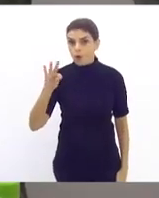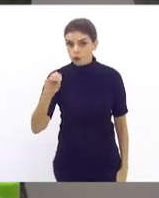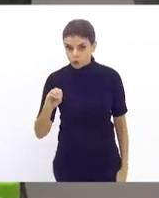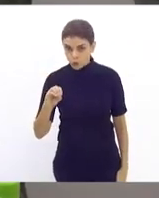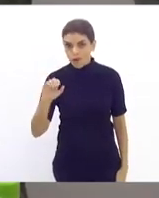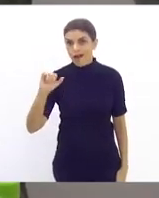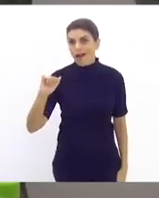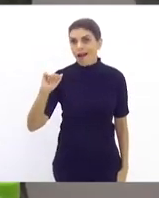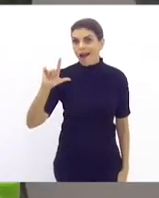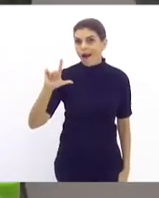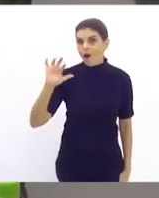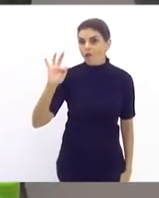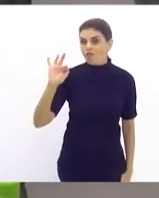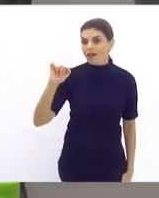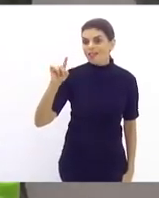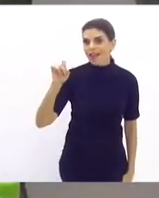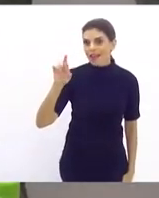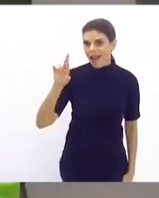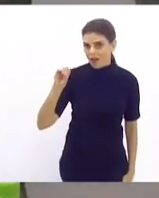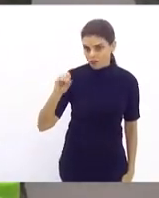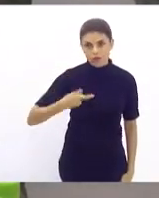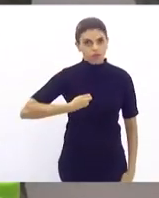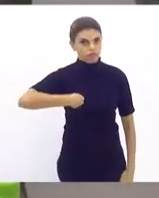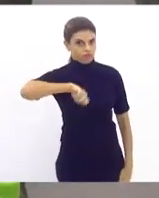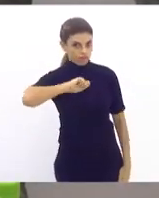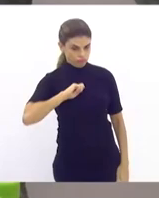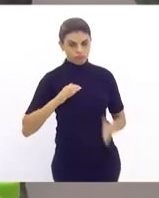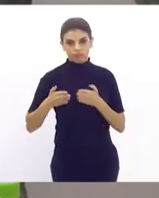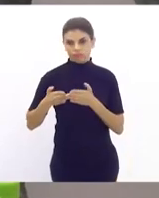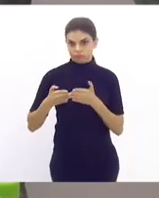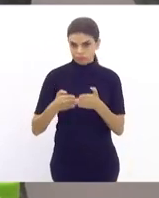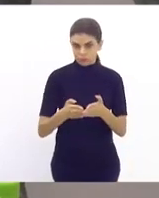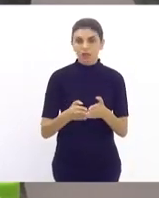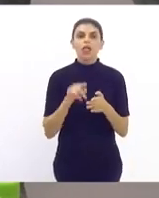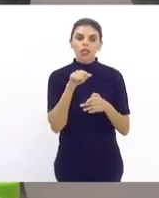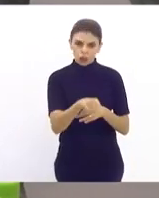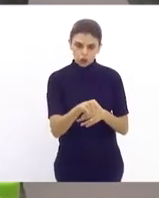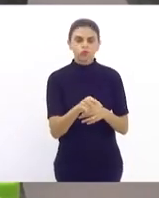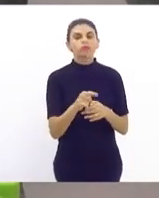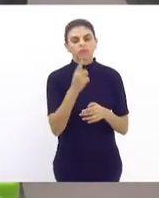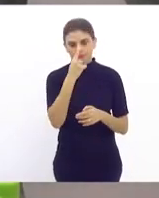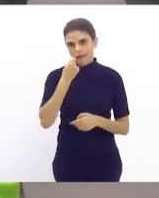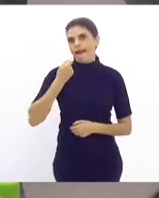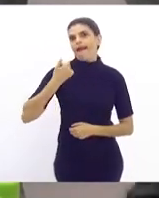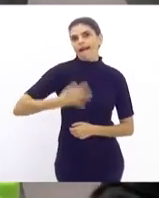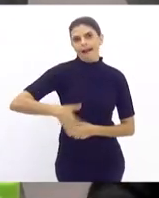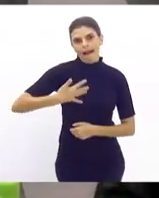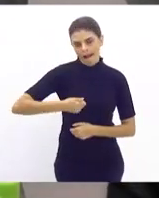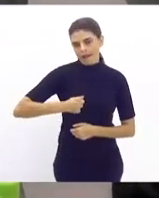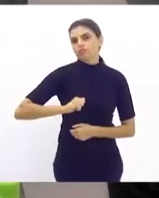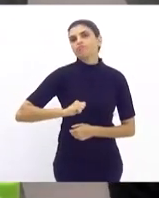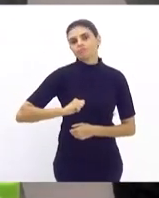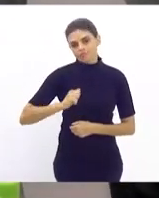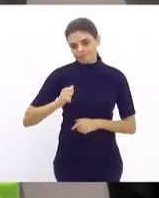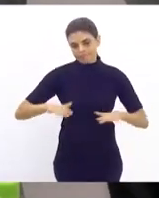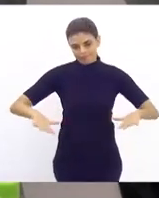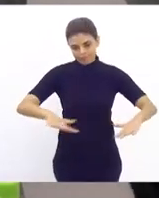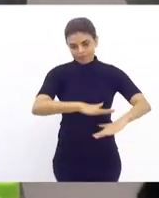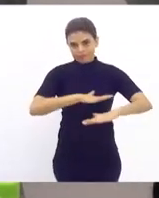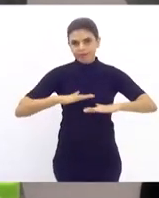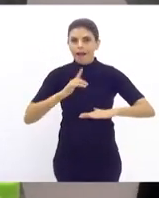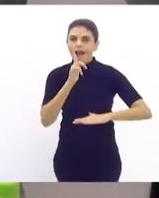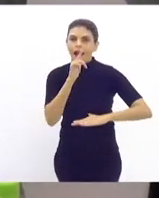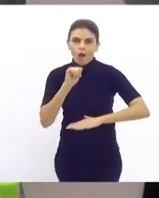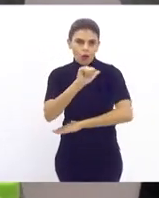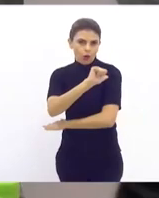monopólio. Um porto alfandegado, e isso sim viabiliza e encarece as operações em águas fluminenses. Espero que